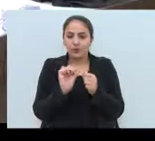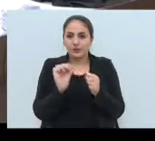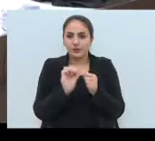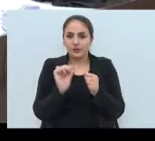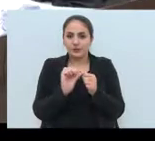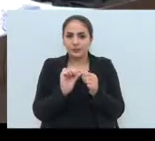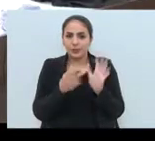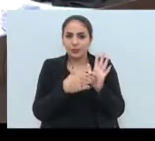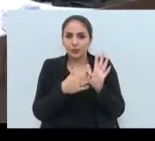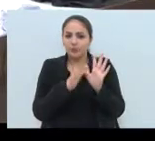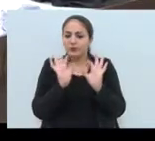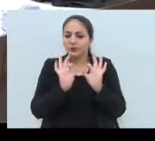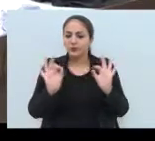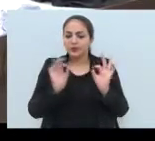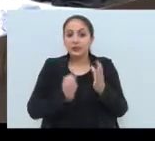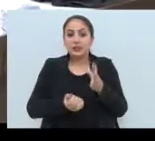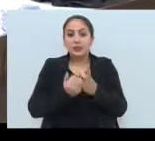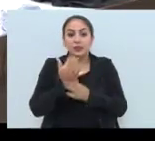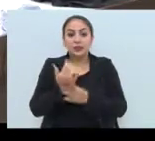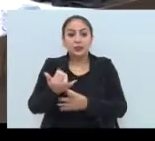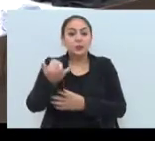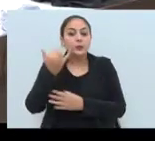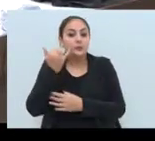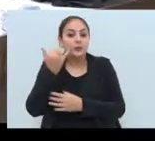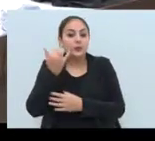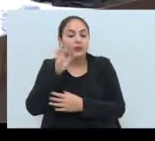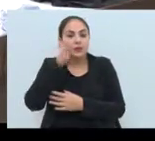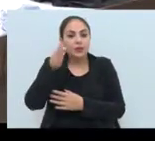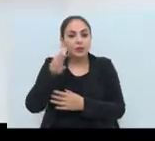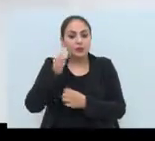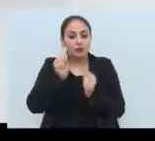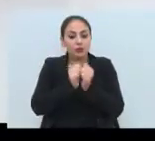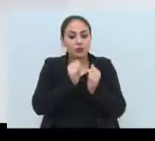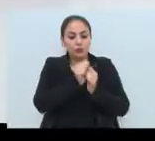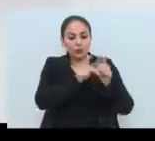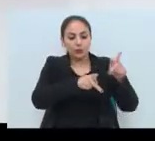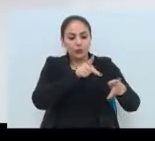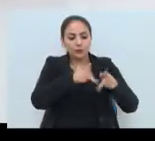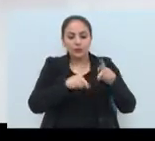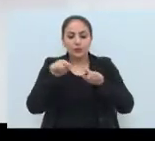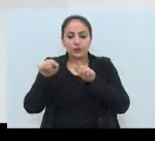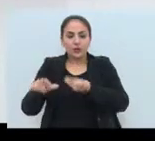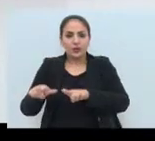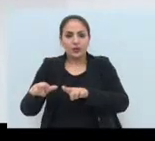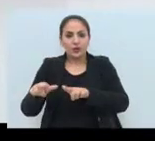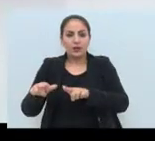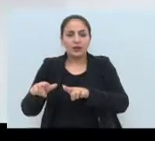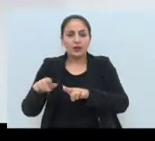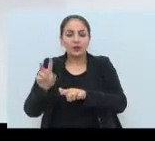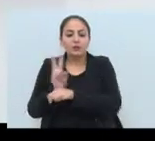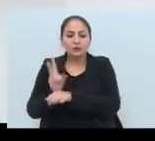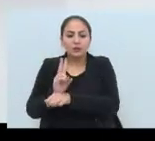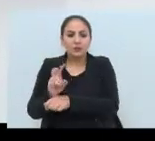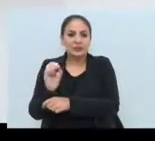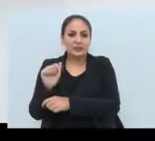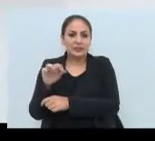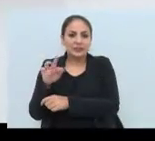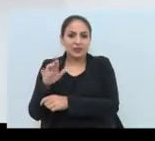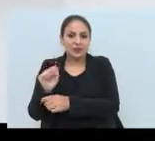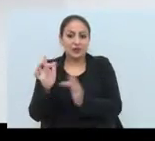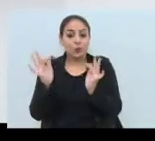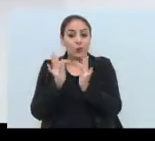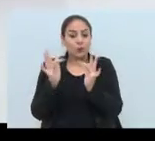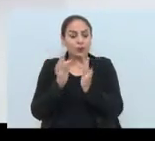A ideia é que o município crie uma linha direta entre a população e a vigilância sanitária. O contato poderia